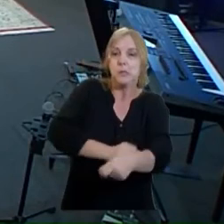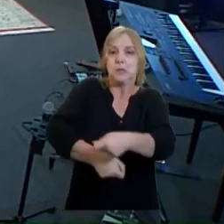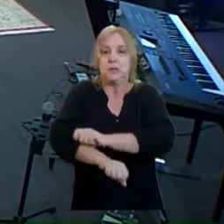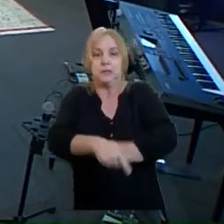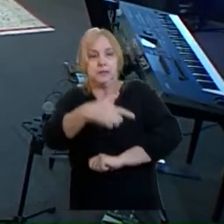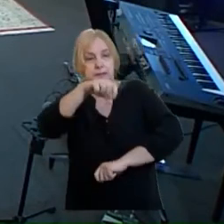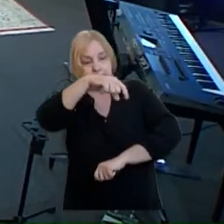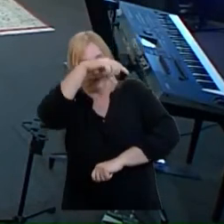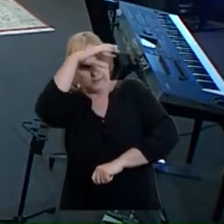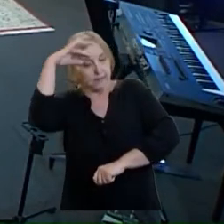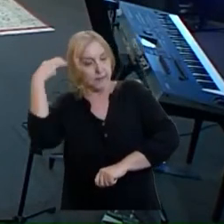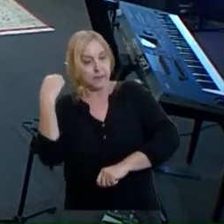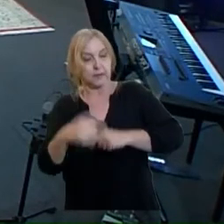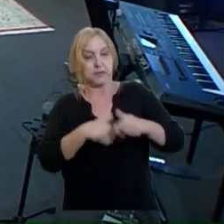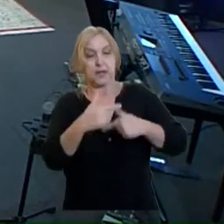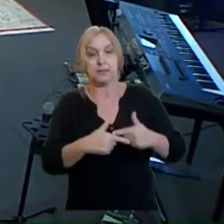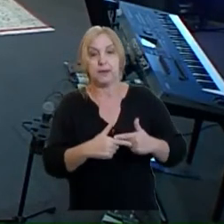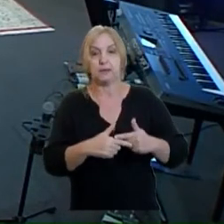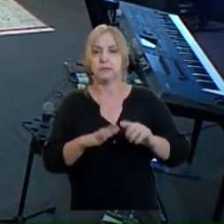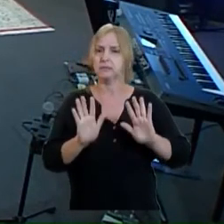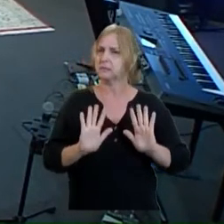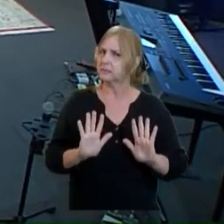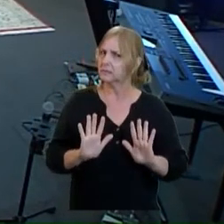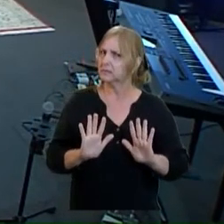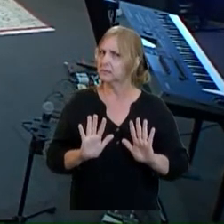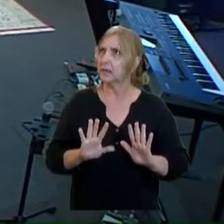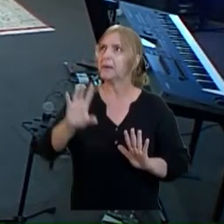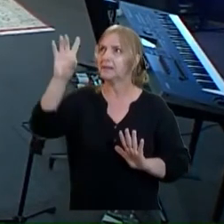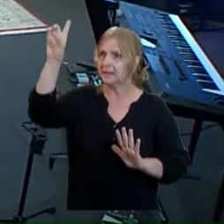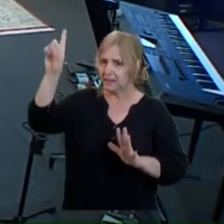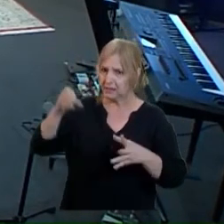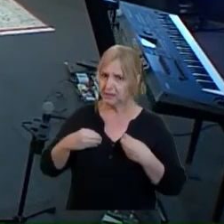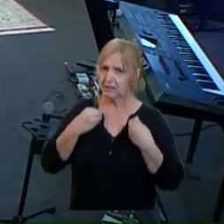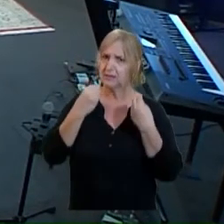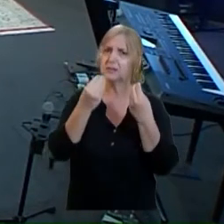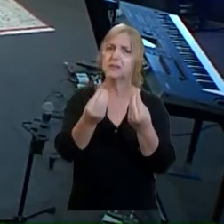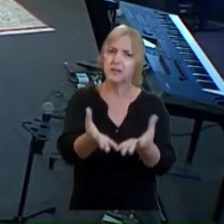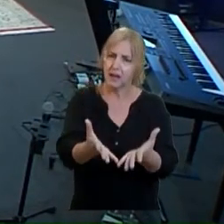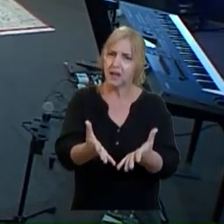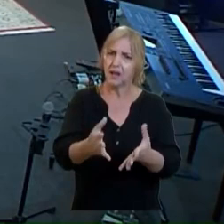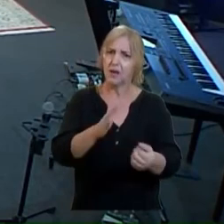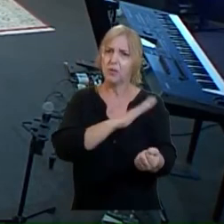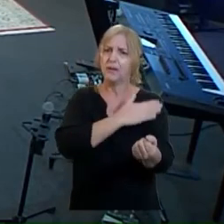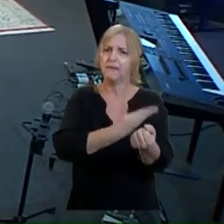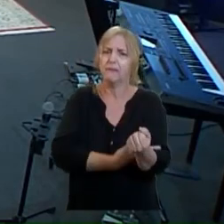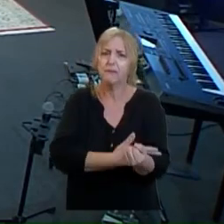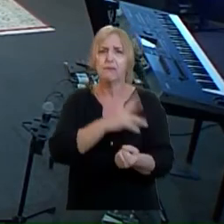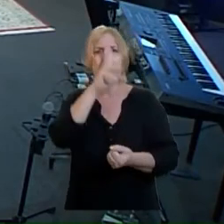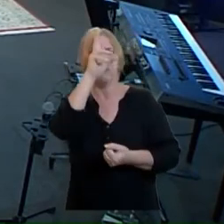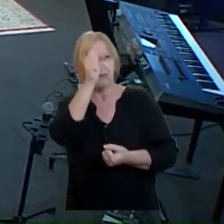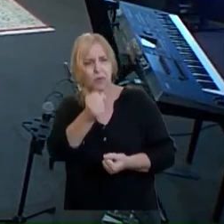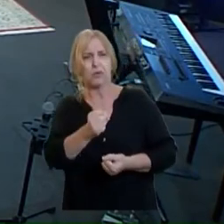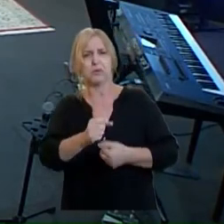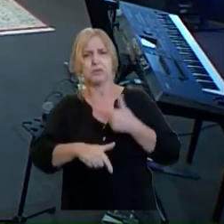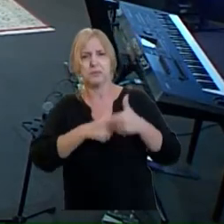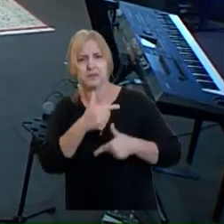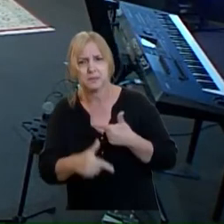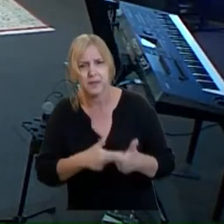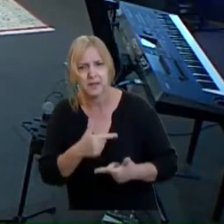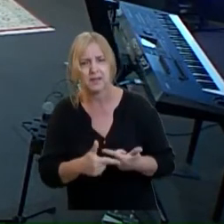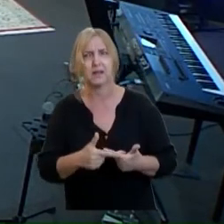Não. Tudo provém de Deus. É Deus que está te dando forças. É Deus que está te